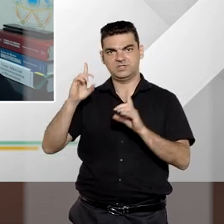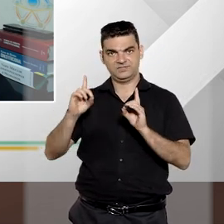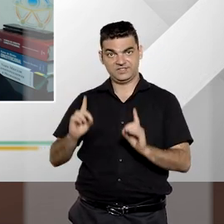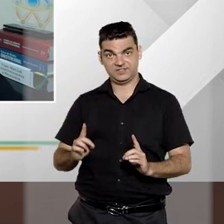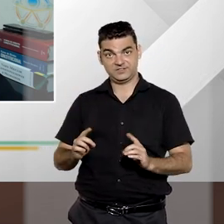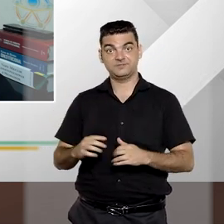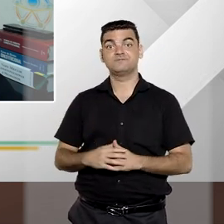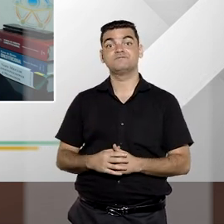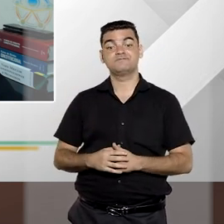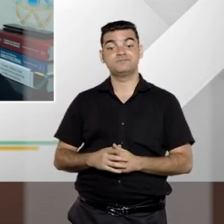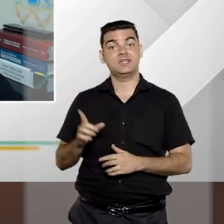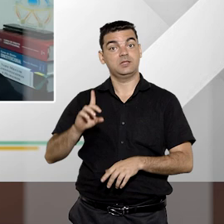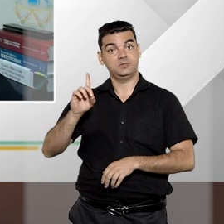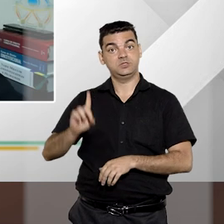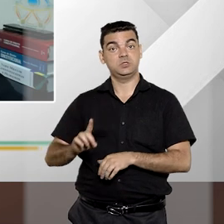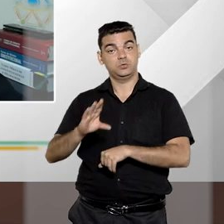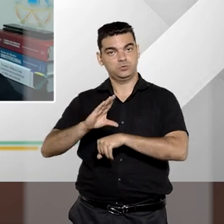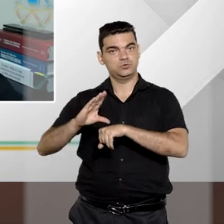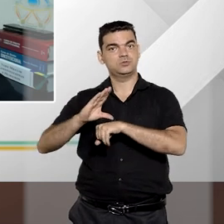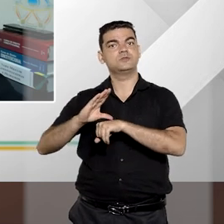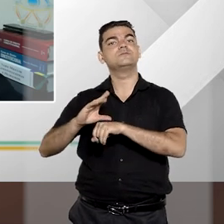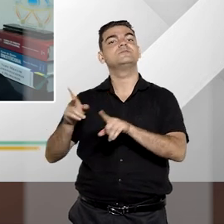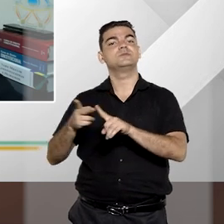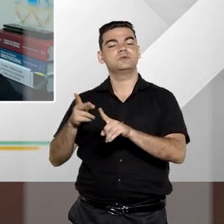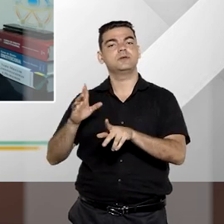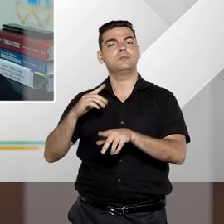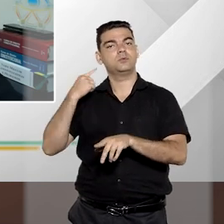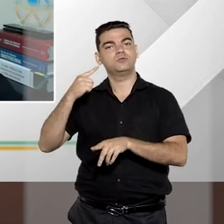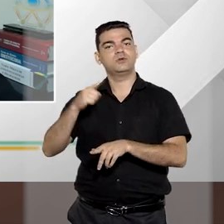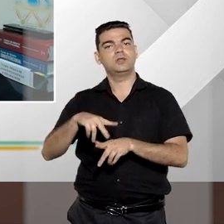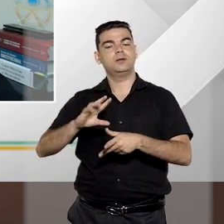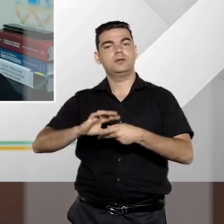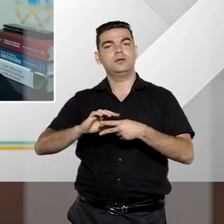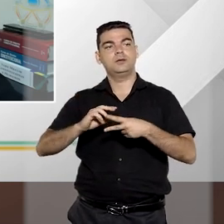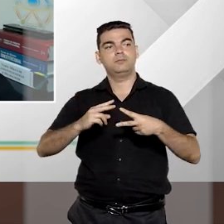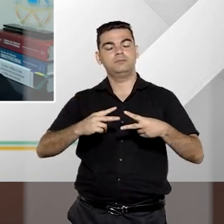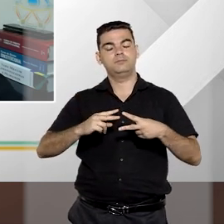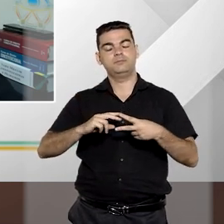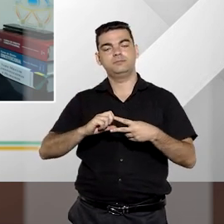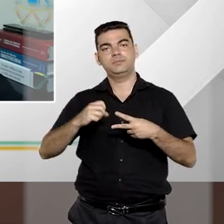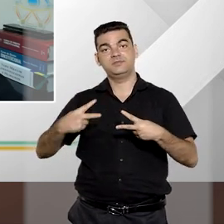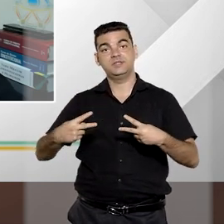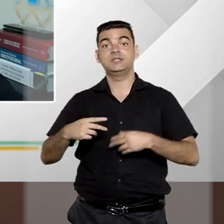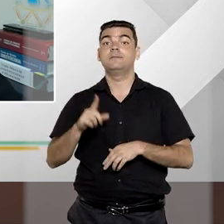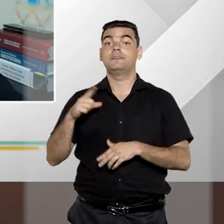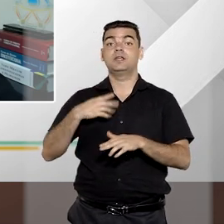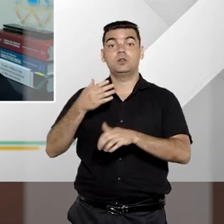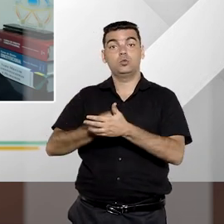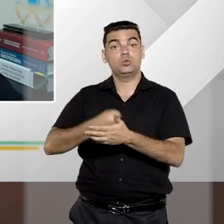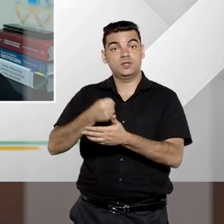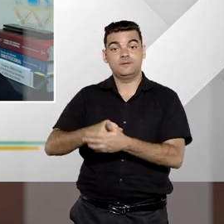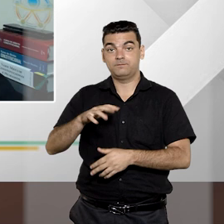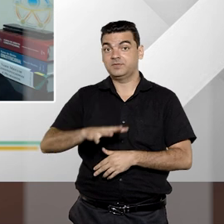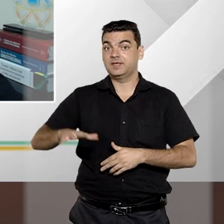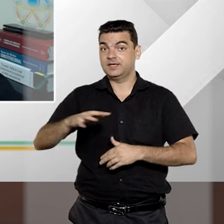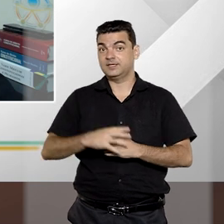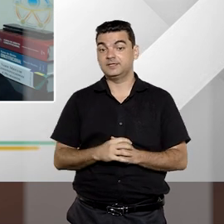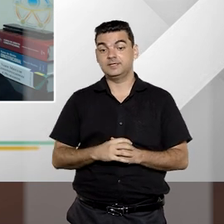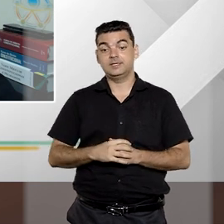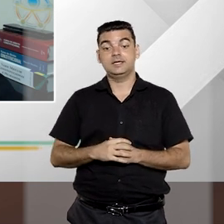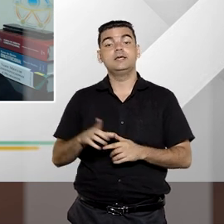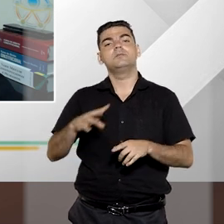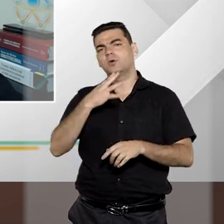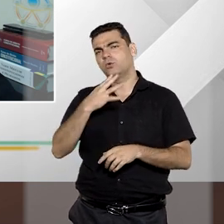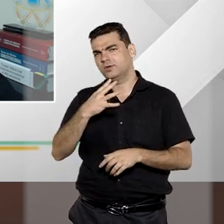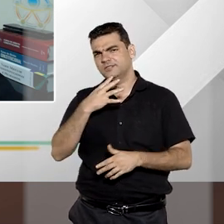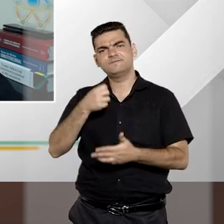com deficiência, direito constitucional e advocacia previdenciária. É militante da causa e conhecedor